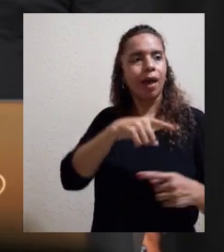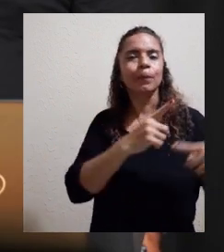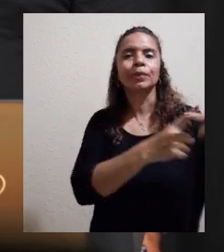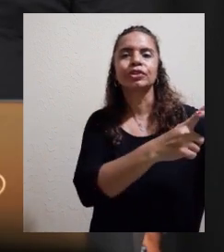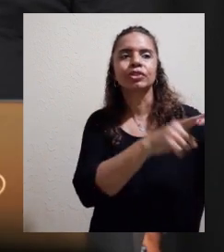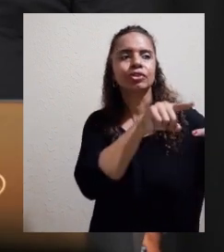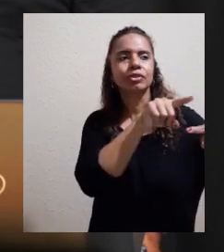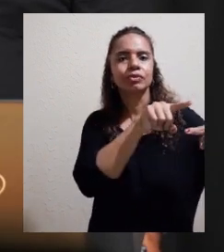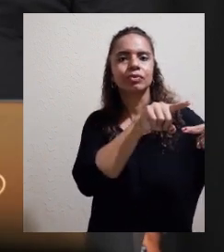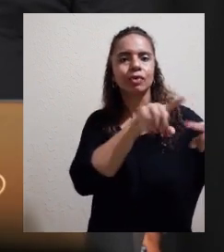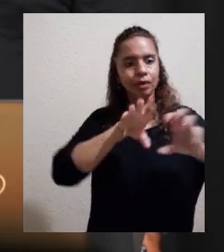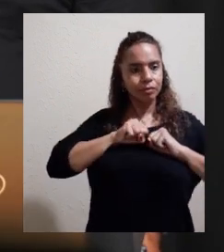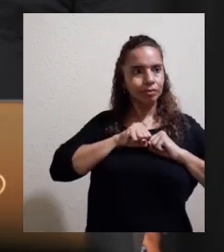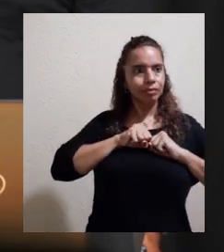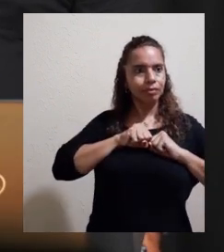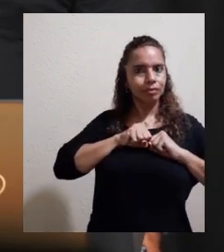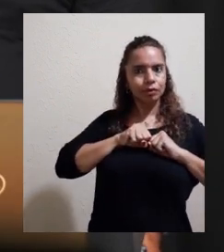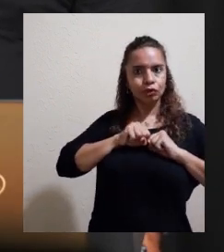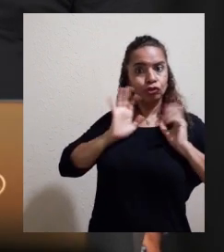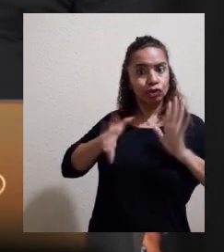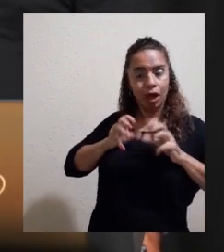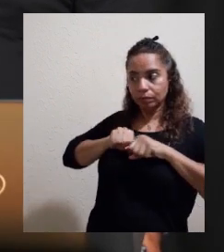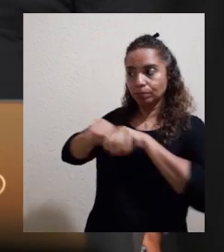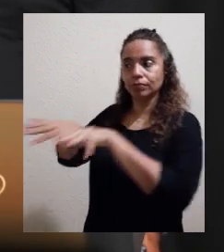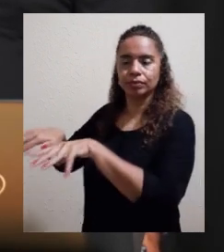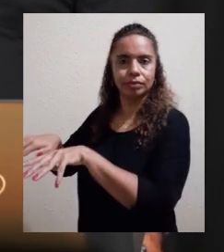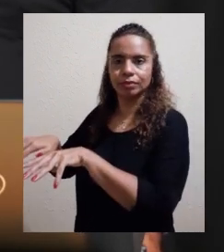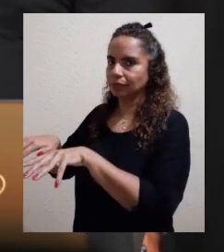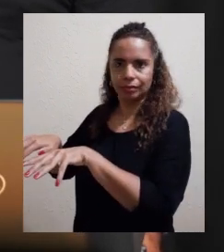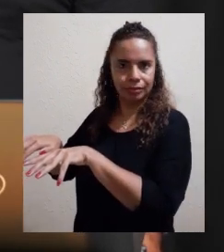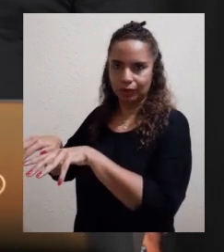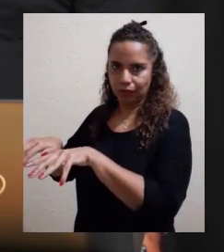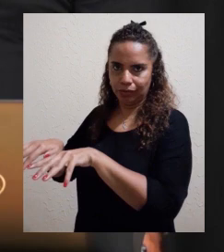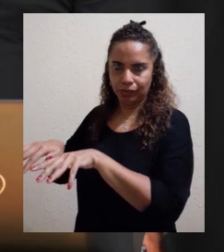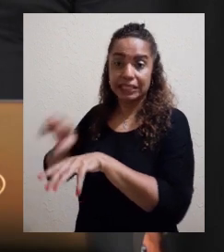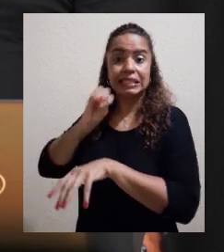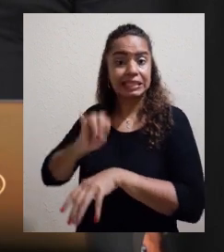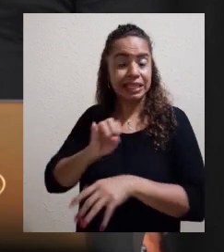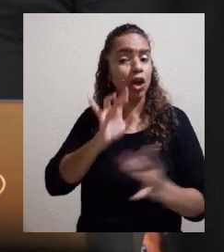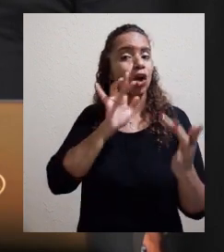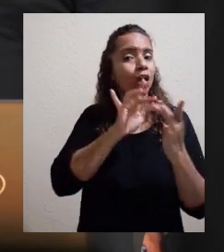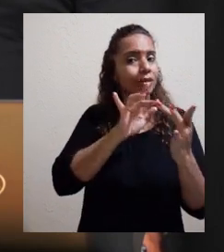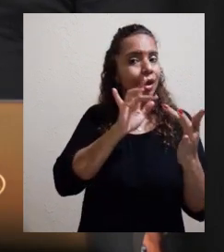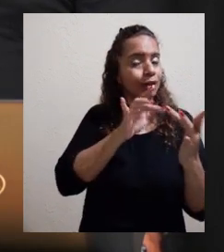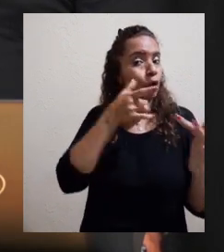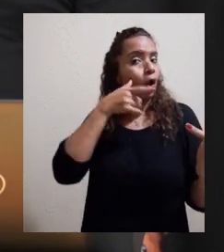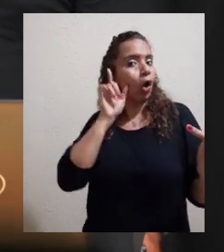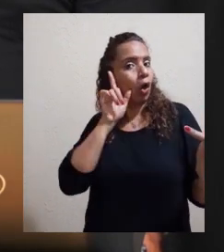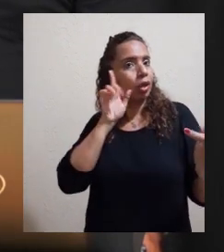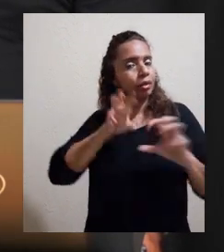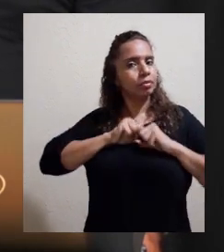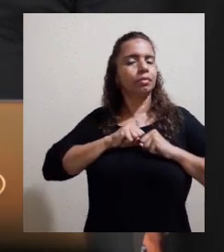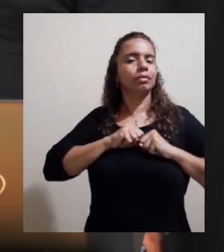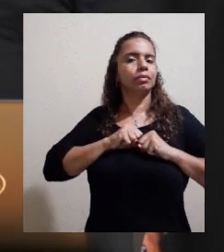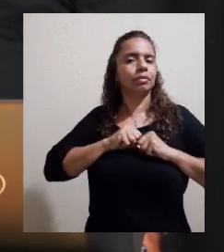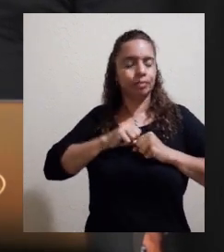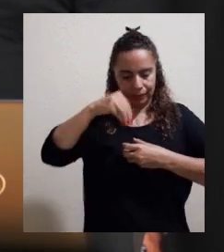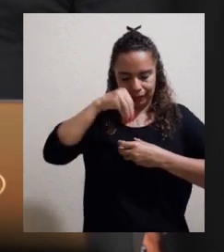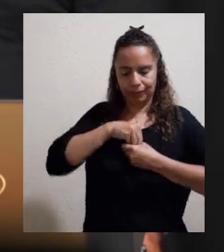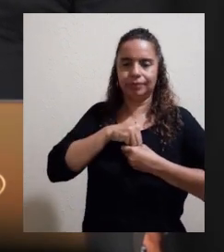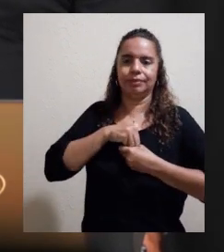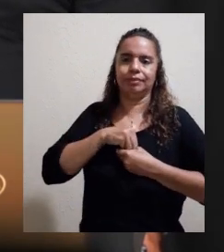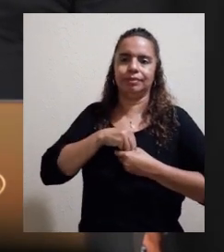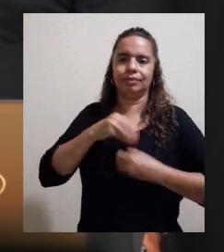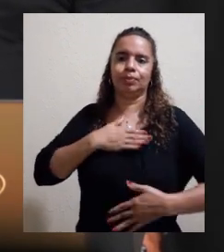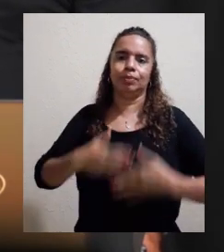ter me infectado. Meu Deus, estou passando para você, Guilherme. Não está passando ainda. Que se você se infectou, você está bem no comecinho do período de incubação, não tem como você estar transmitindo